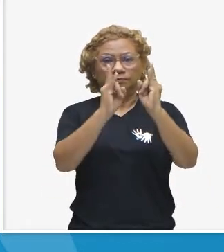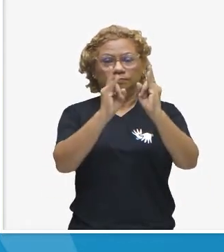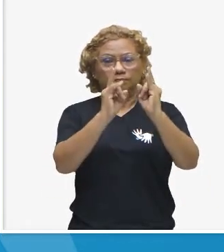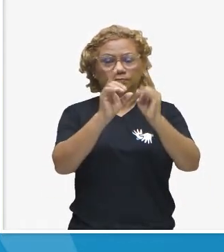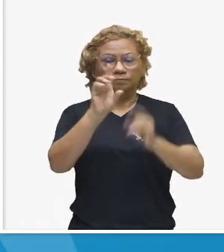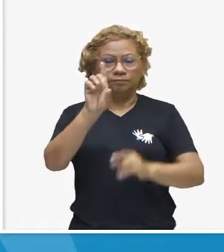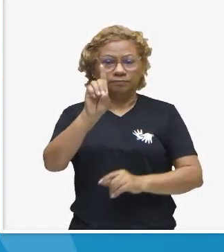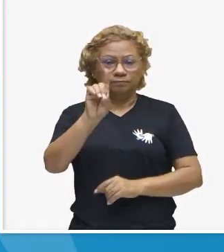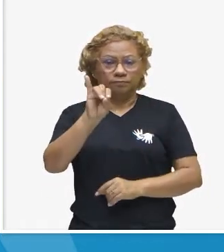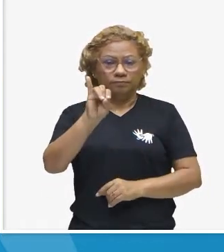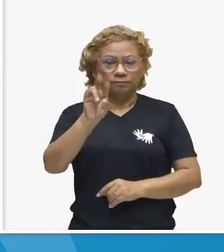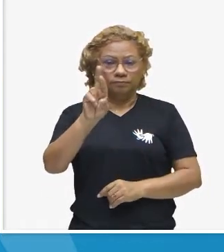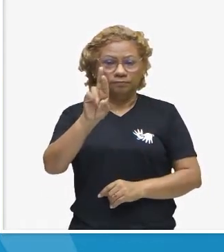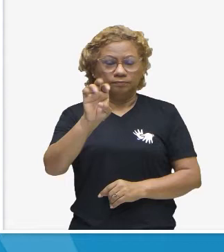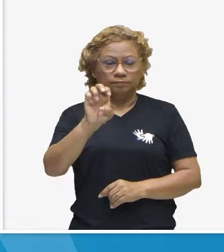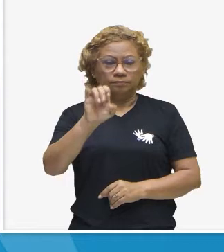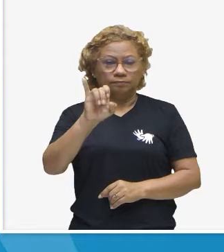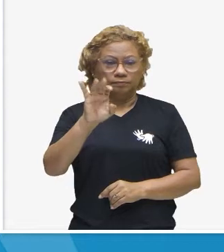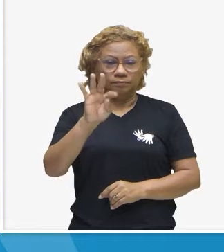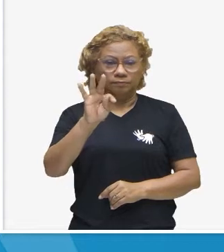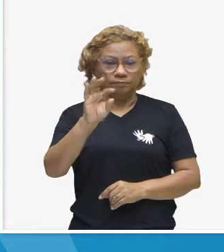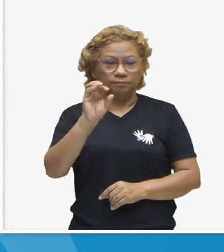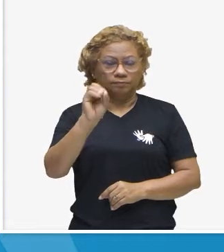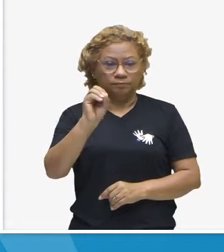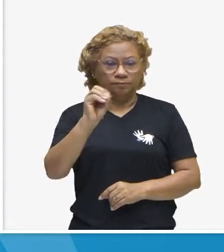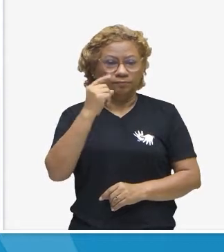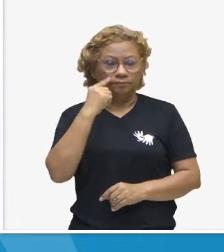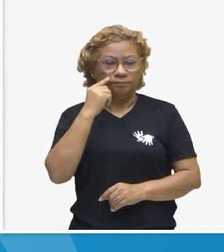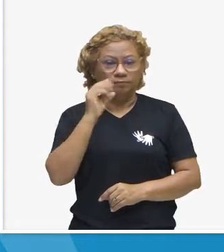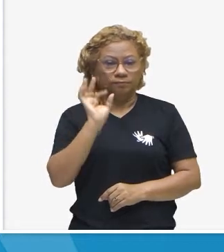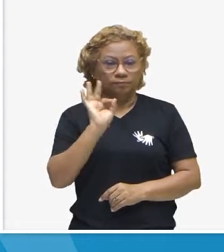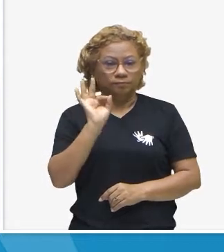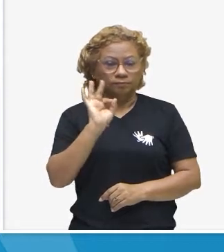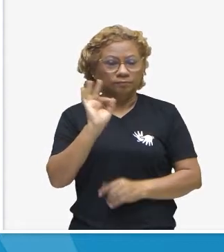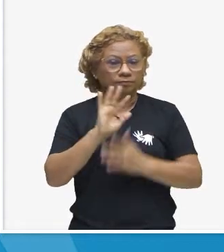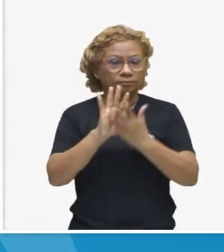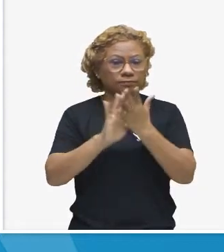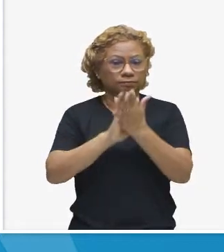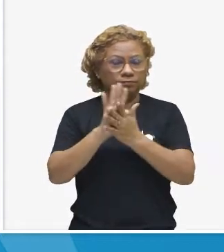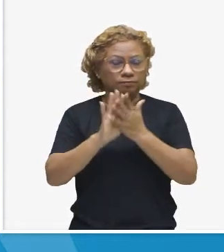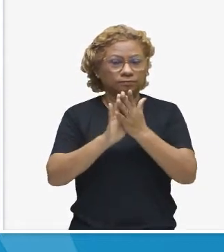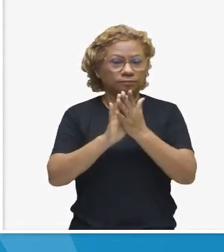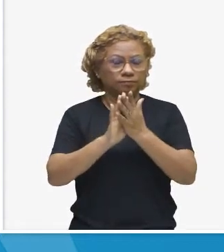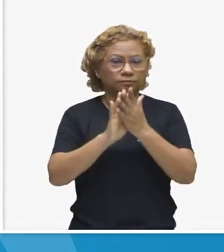na parte de baixo do lado esquerdo.